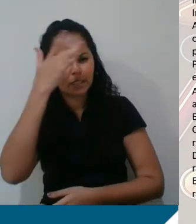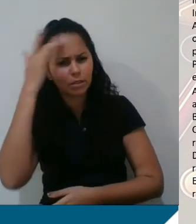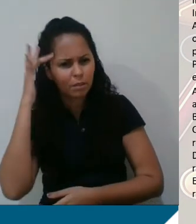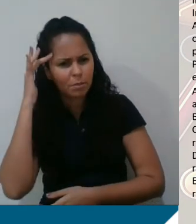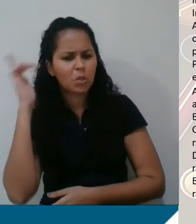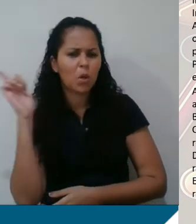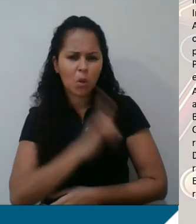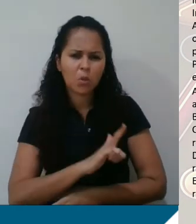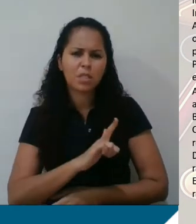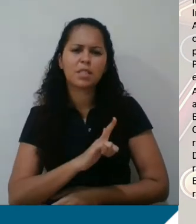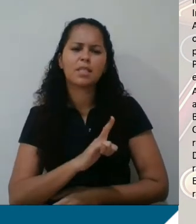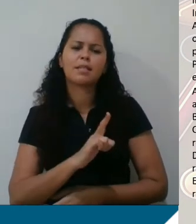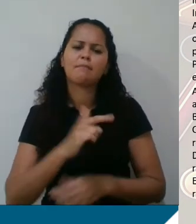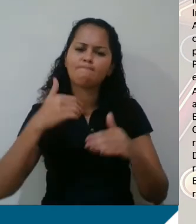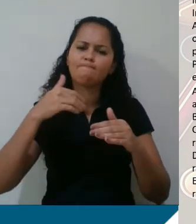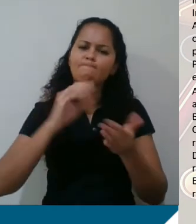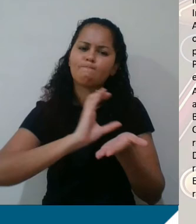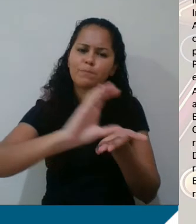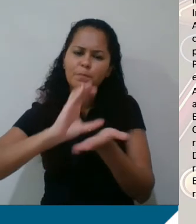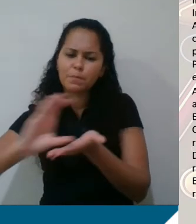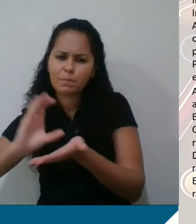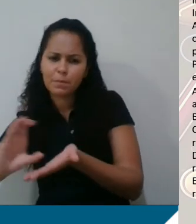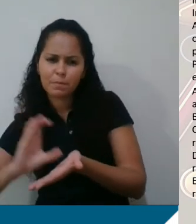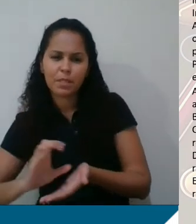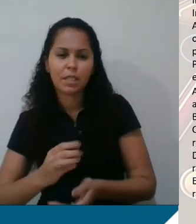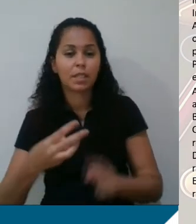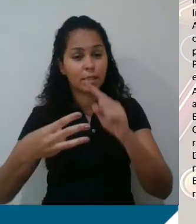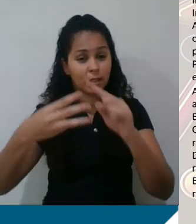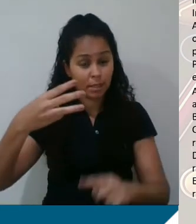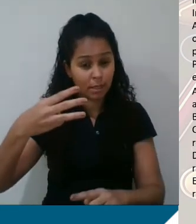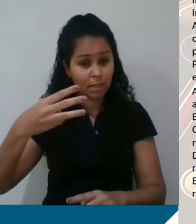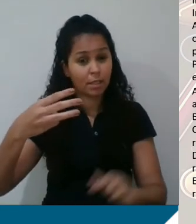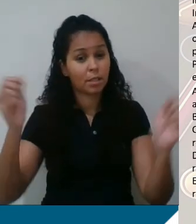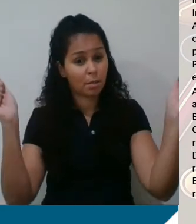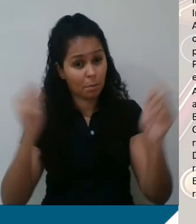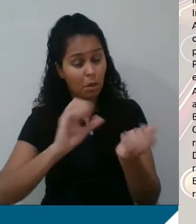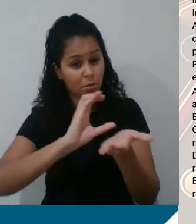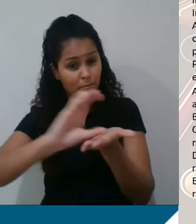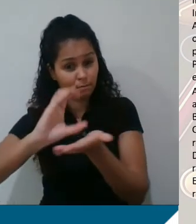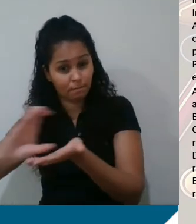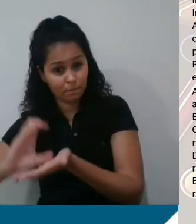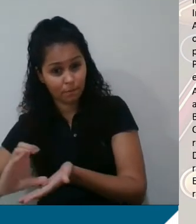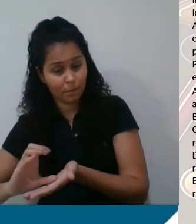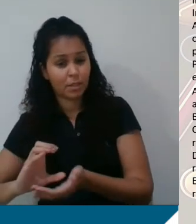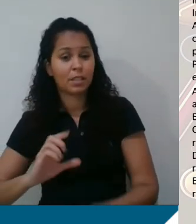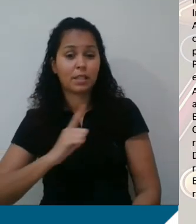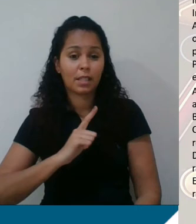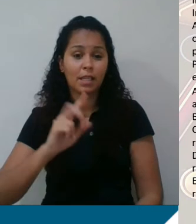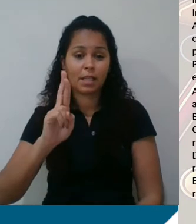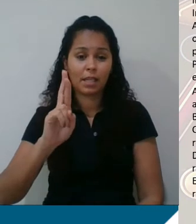uma pessoa decida investir uma determinada quantia e que lhe sejam apresentadas 3 possibilidades de investimento,